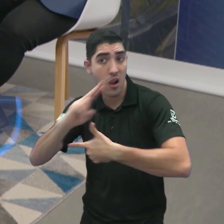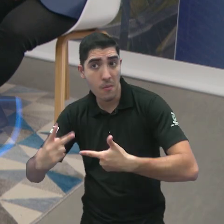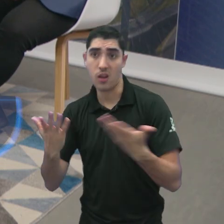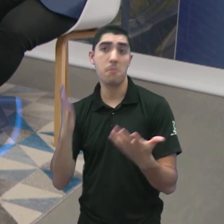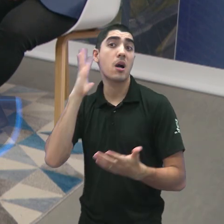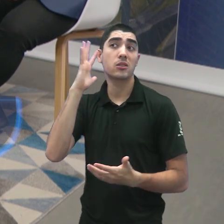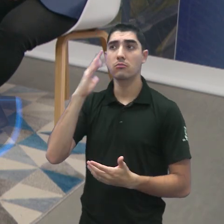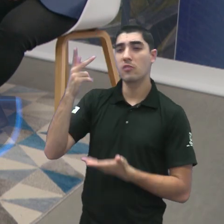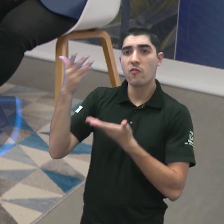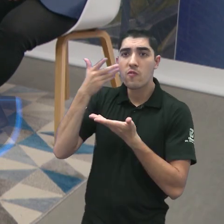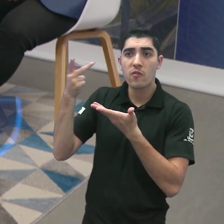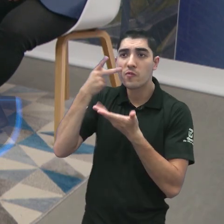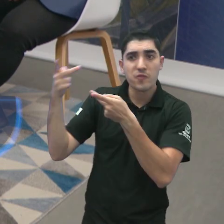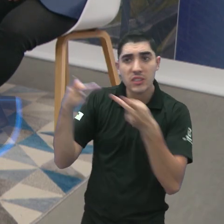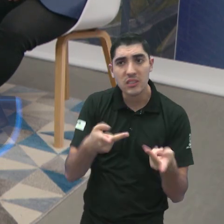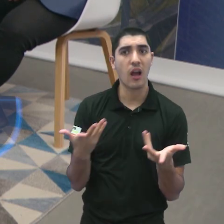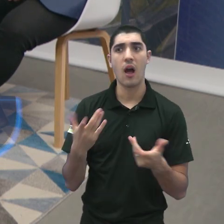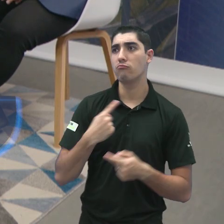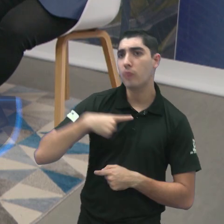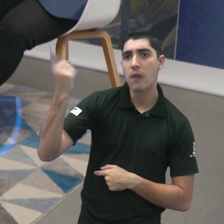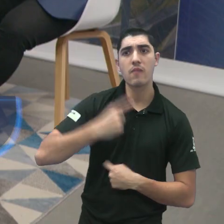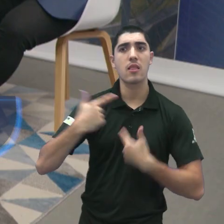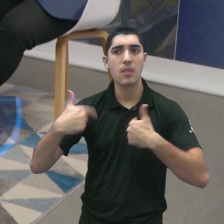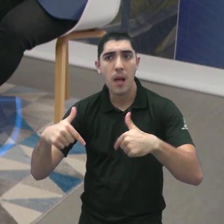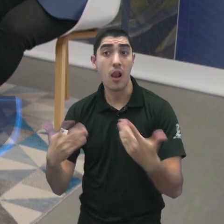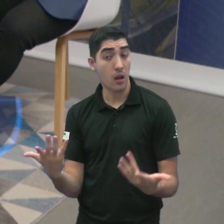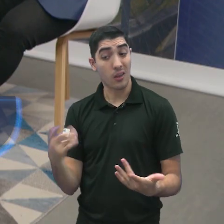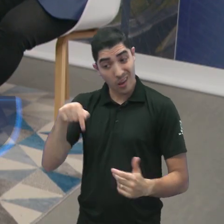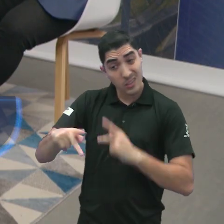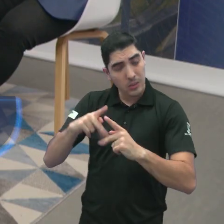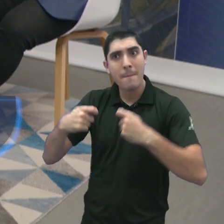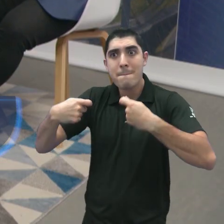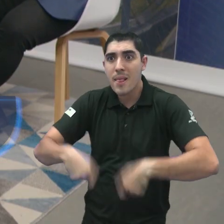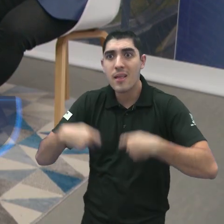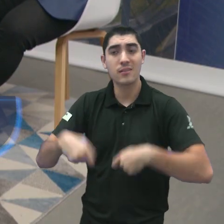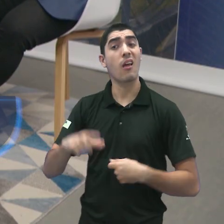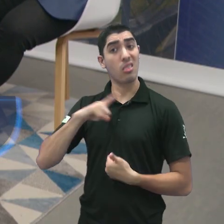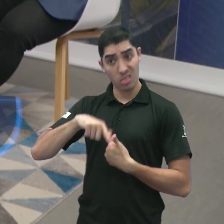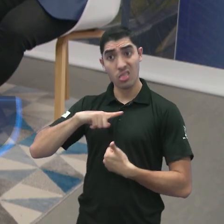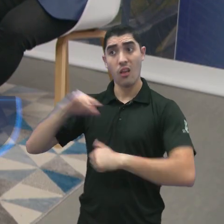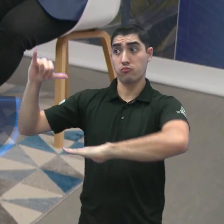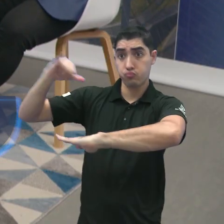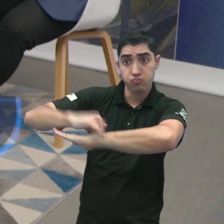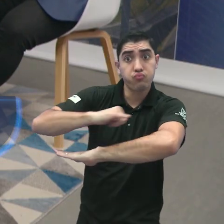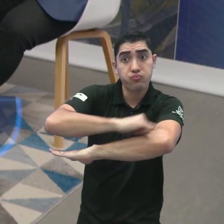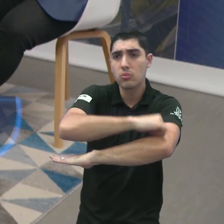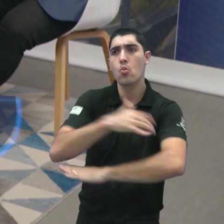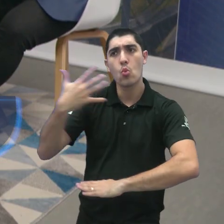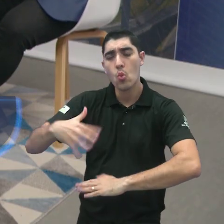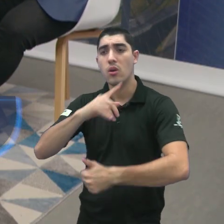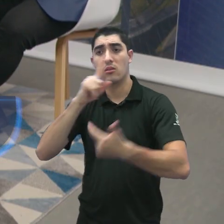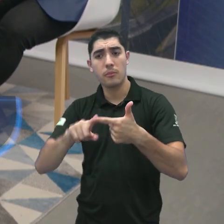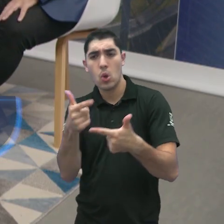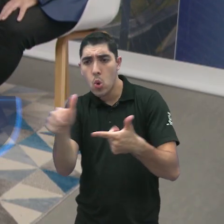né? Quem mora em outras cidades aqui. E é isso, e São José precisa disso, né? Aqui temos aeroporto, isso aí vai ajudar a crescer até outros